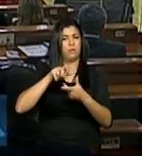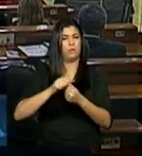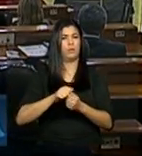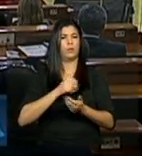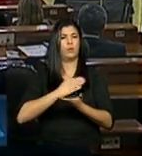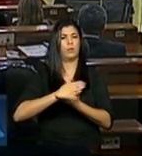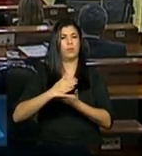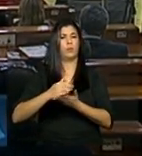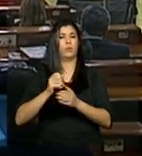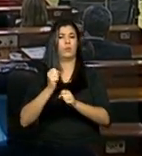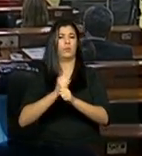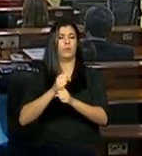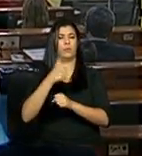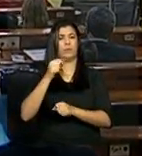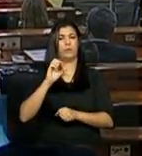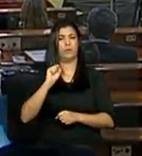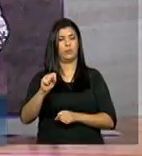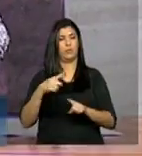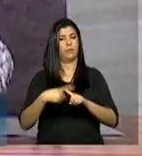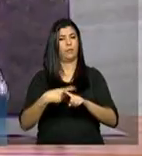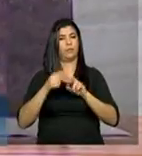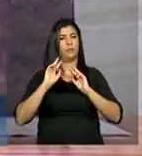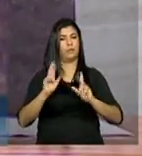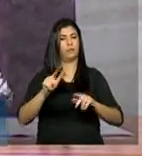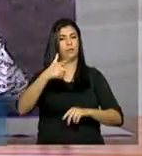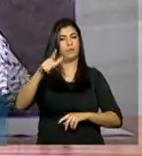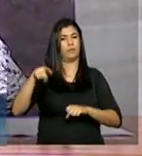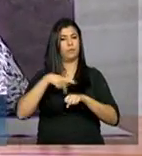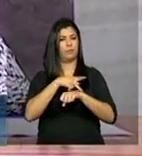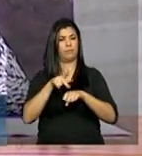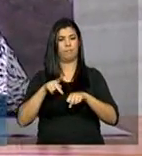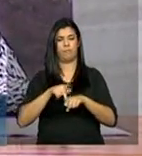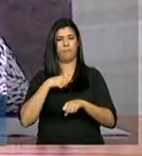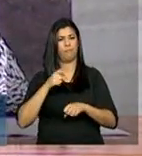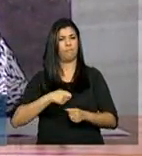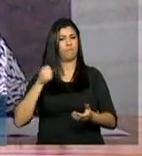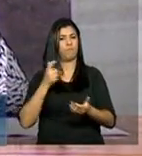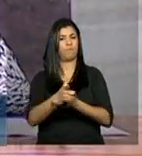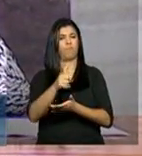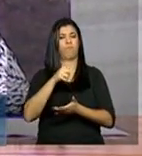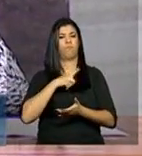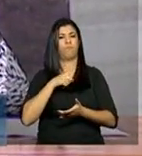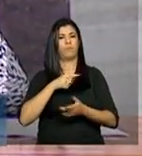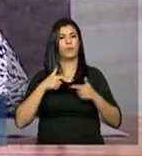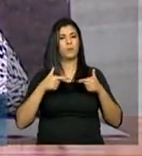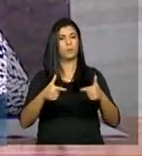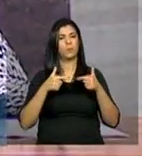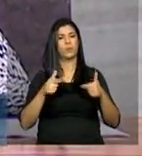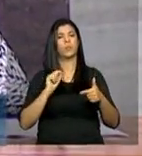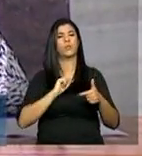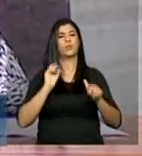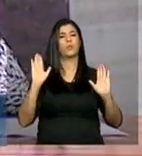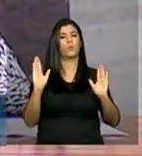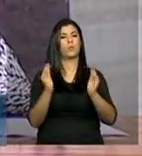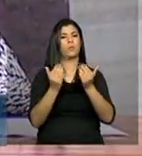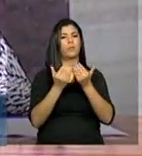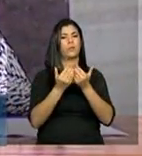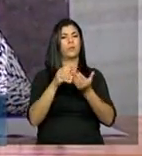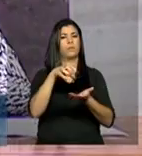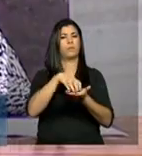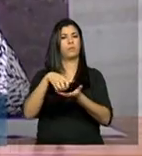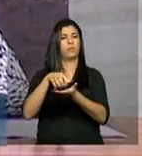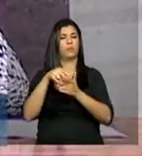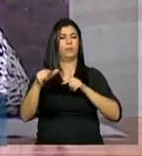desde 2008, pois, ao contrário de outros países, não apostou no receituário que fecha postos de trabalho e